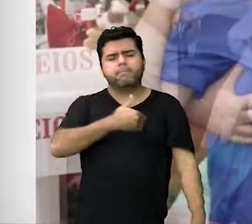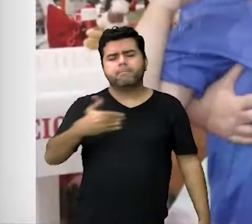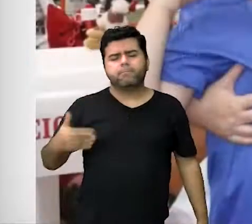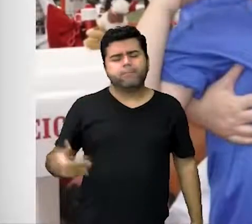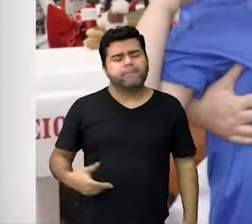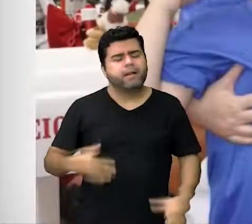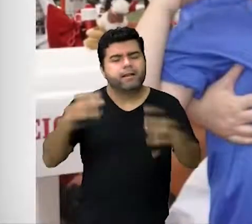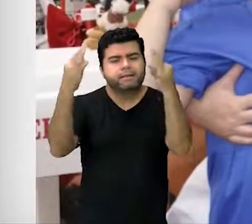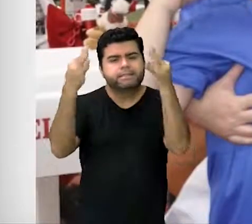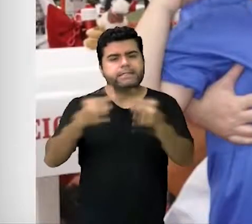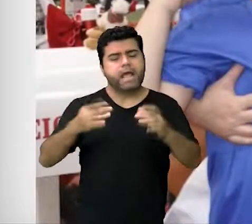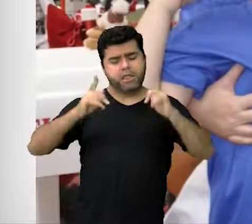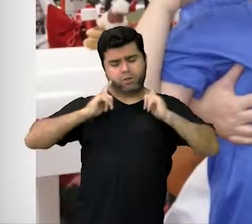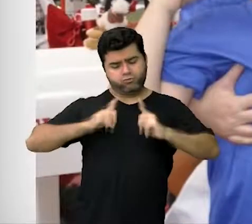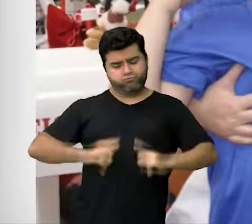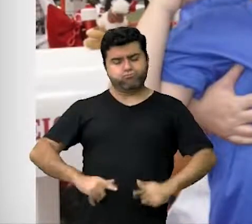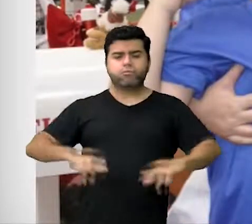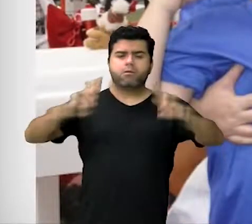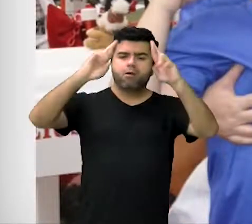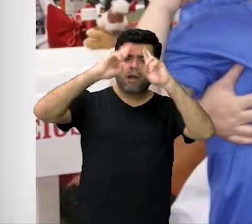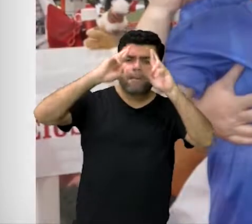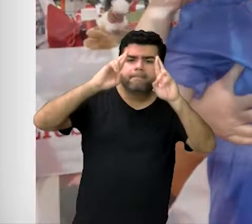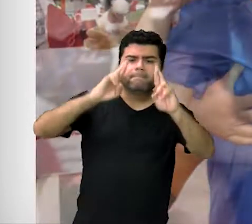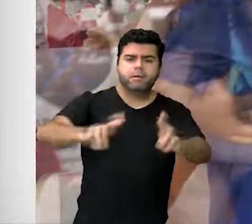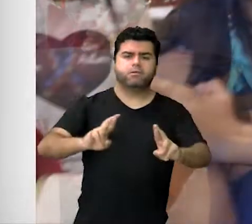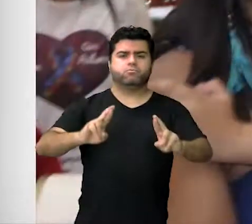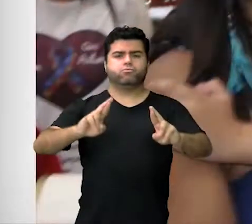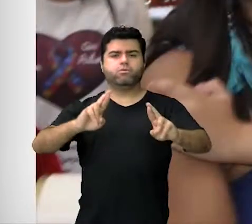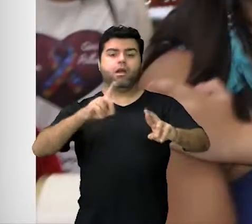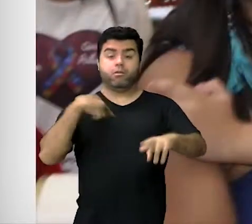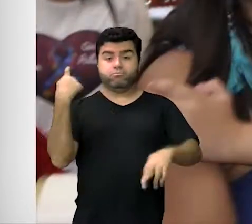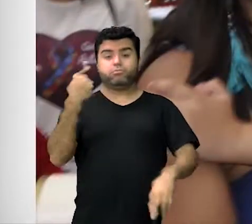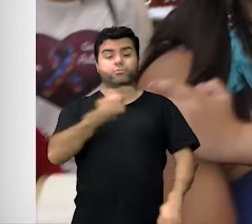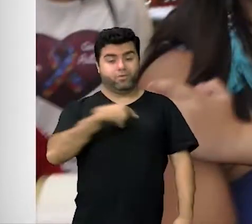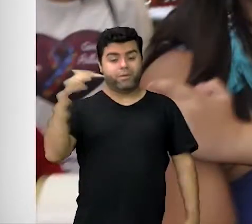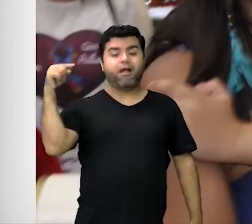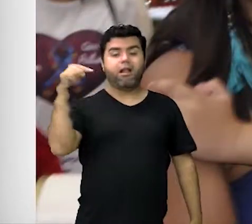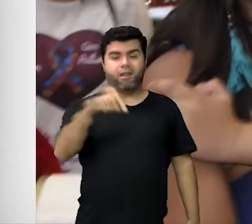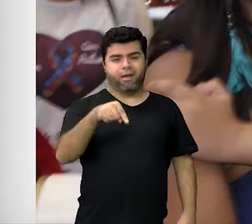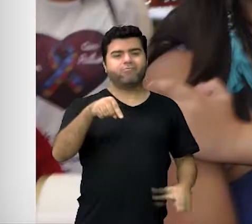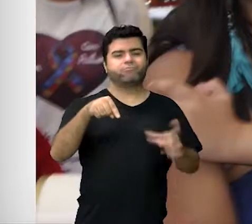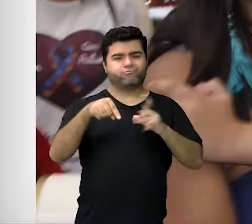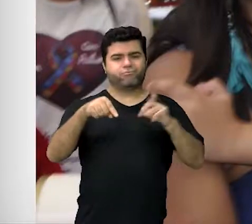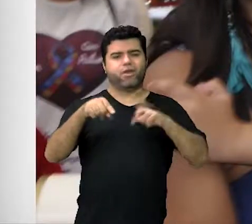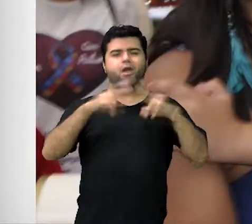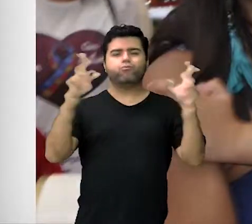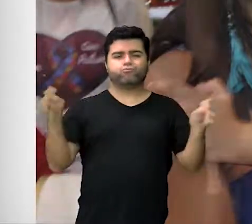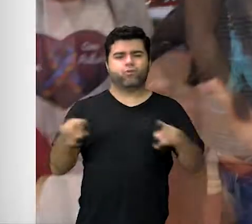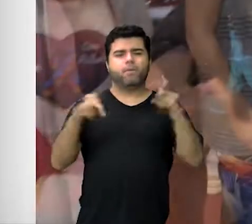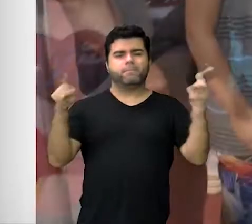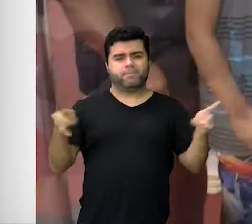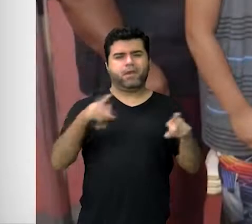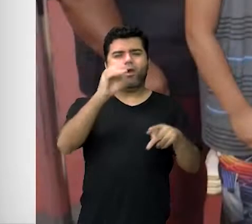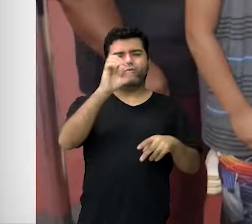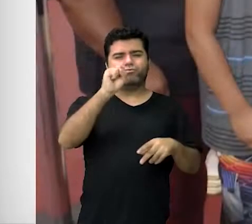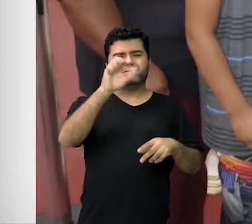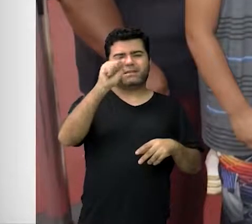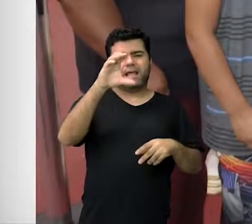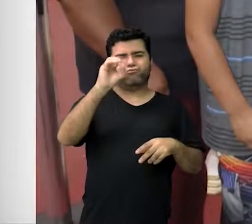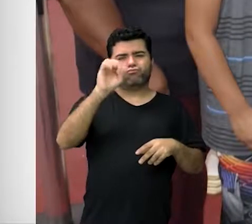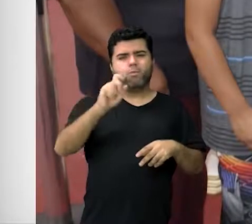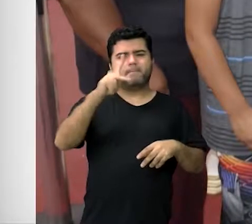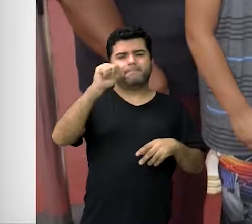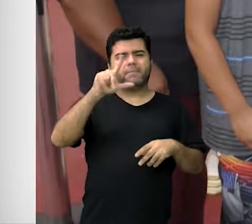De dignidade, de respeito. E nós estivemos lá. Inclusive o shopping, com toda a infraestrutura, o shopping...